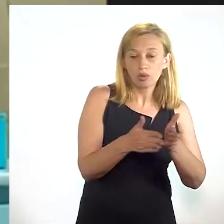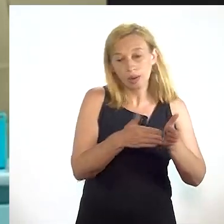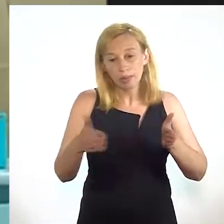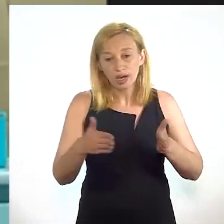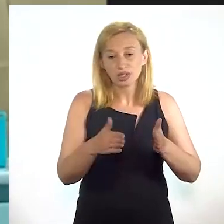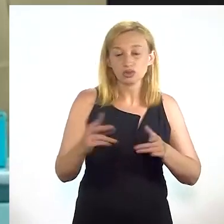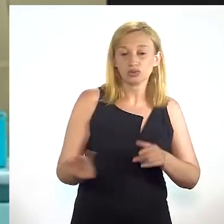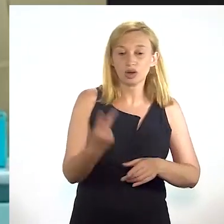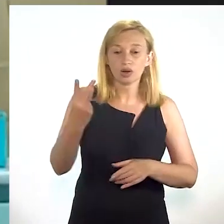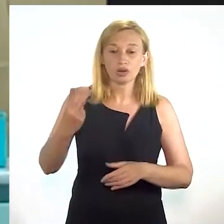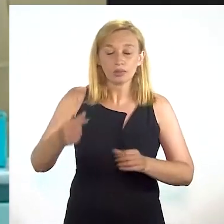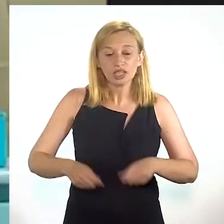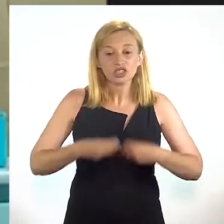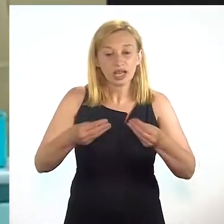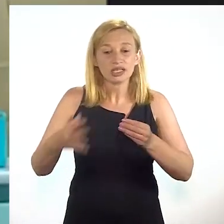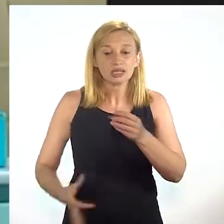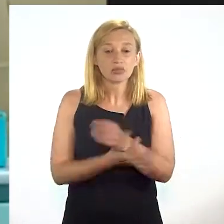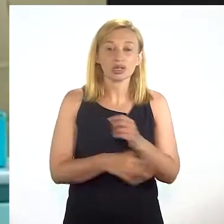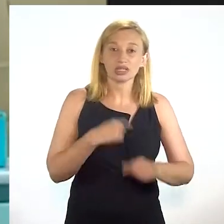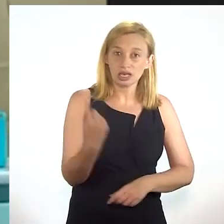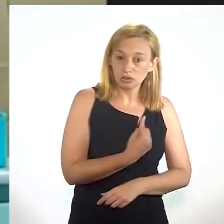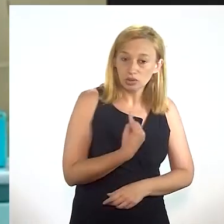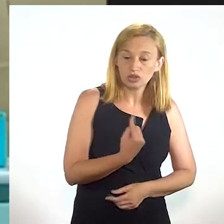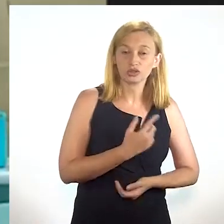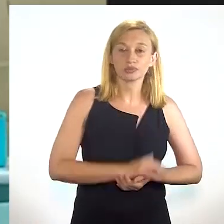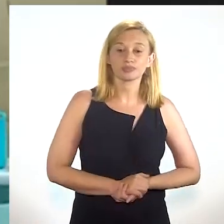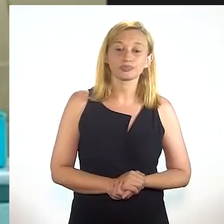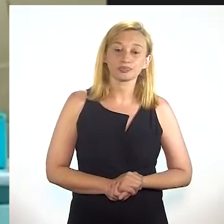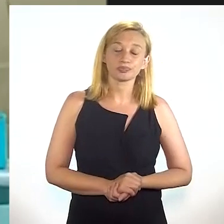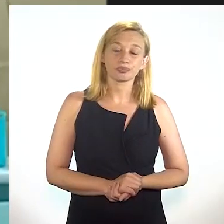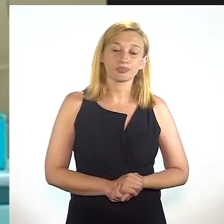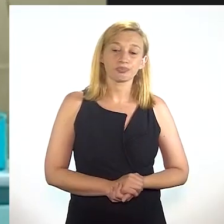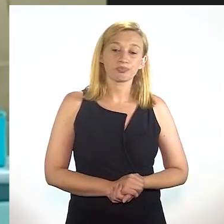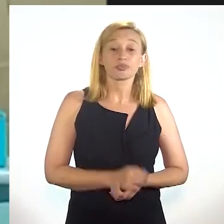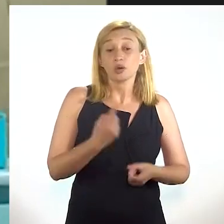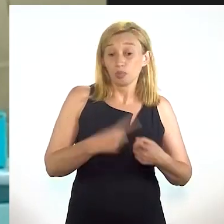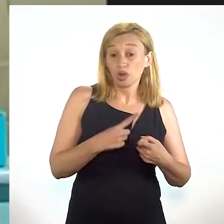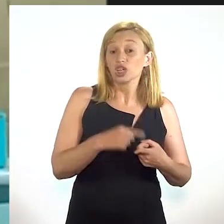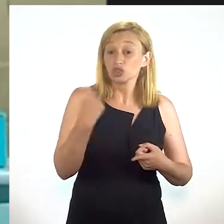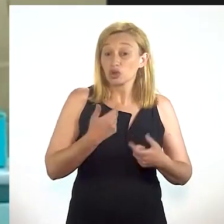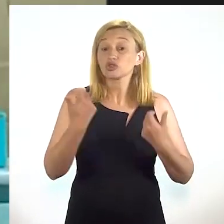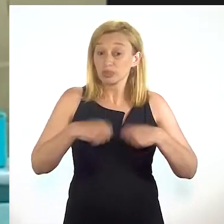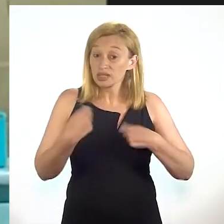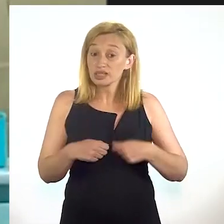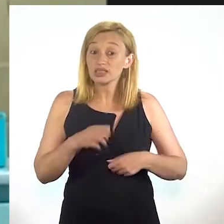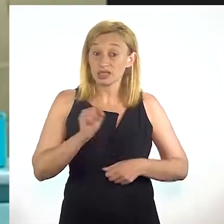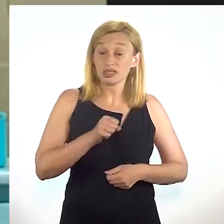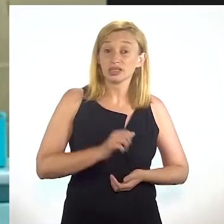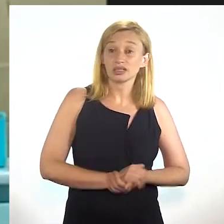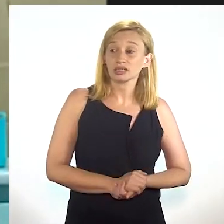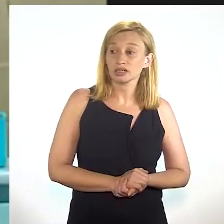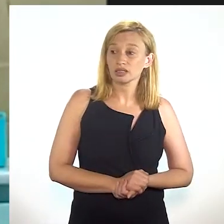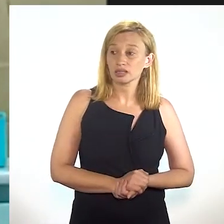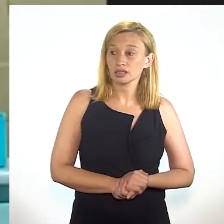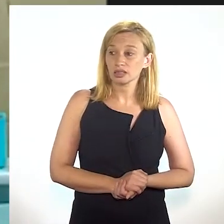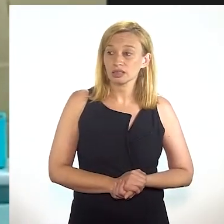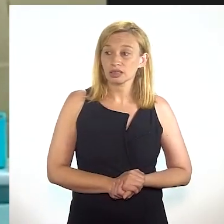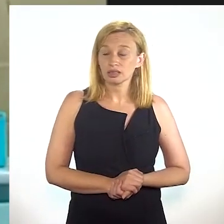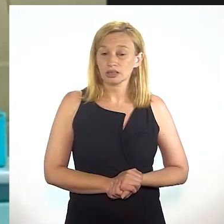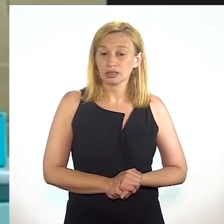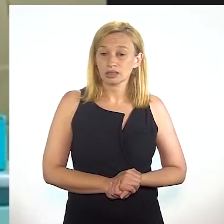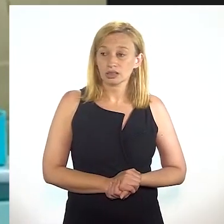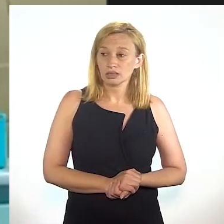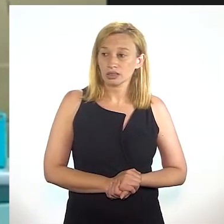CNPJ pode separar uma parte desse valor para dar uma certa segurança para a gente, né? Porque a